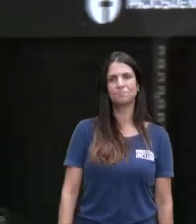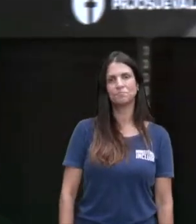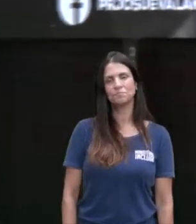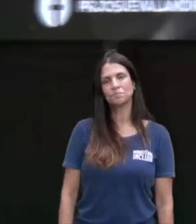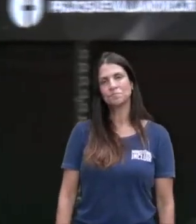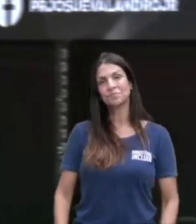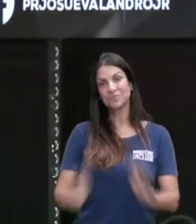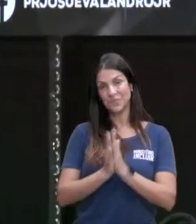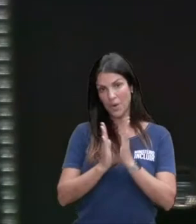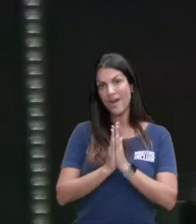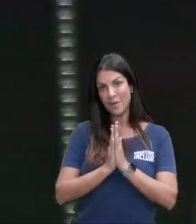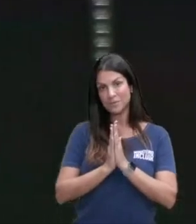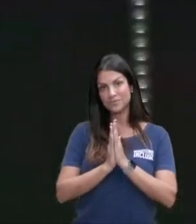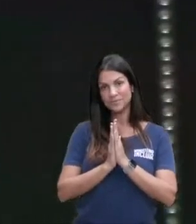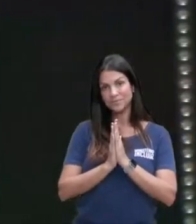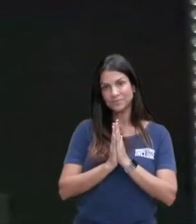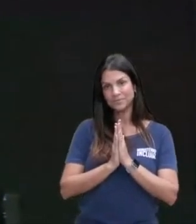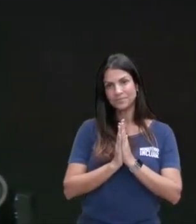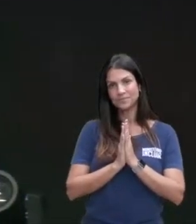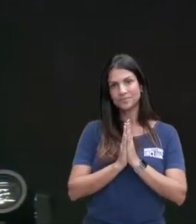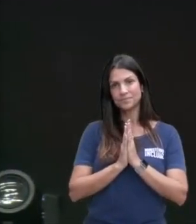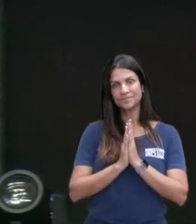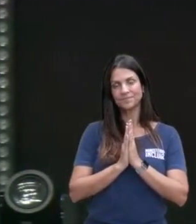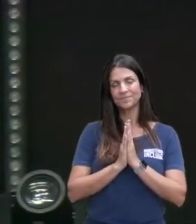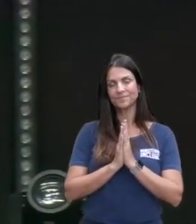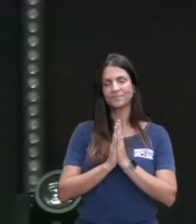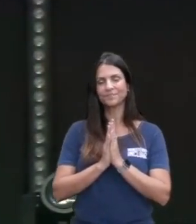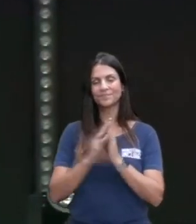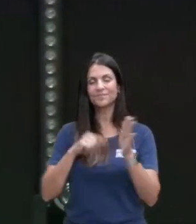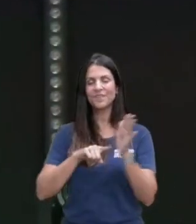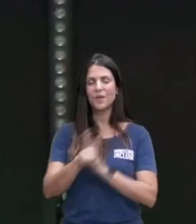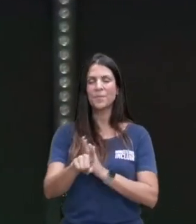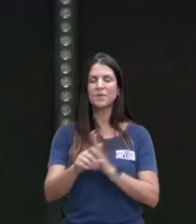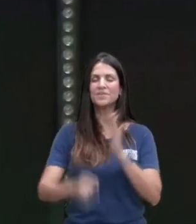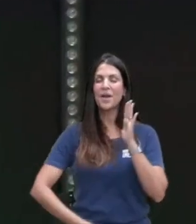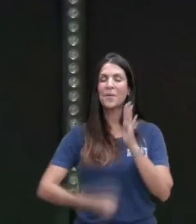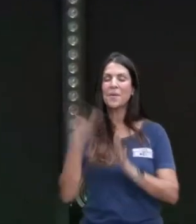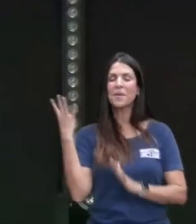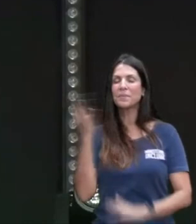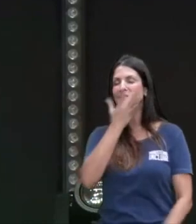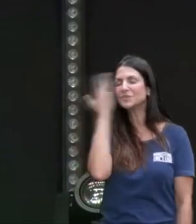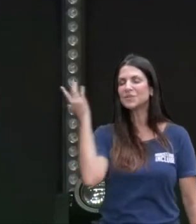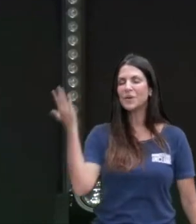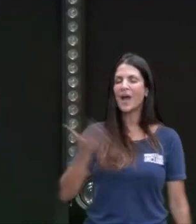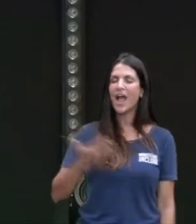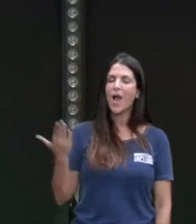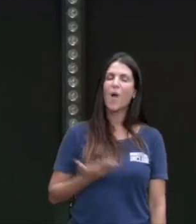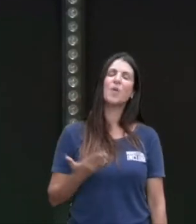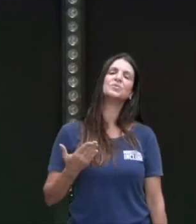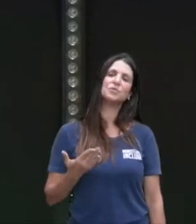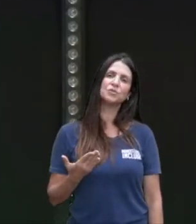o clube a sua cabeça nesse momento e eu quero perguntar quantos aqui nesse